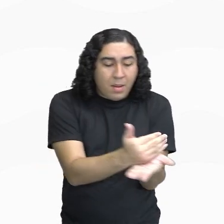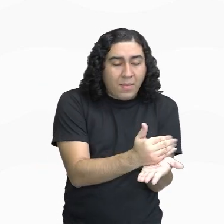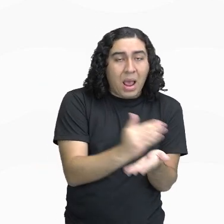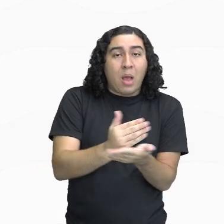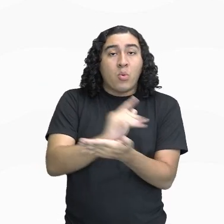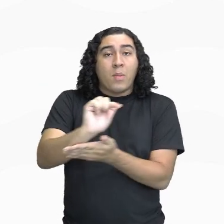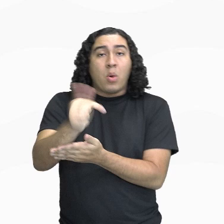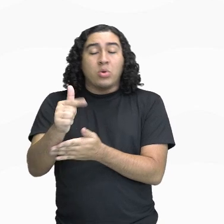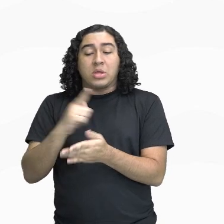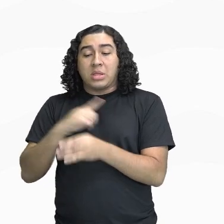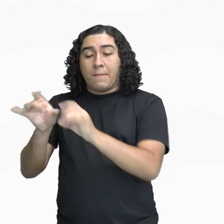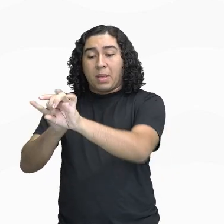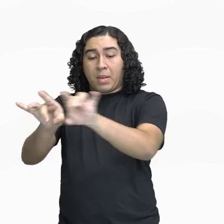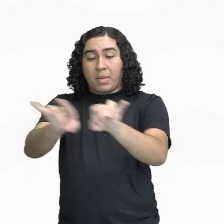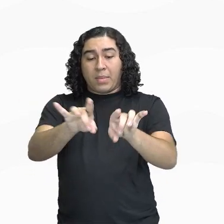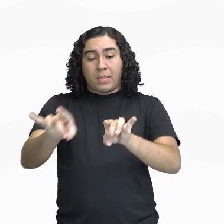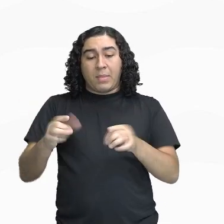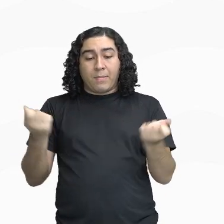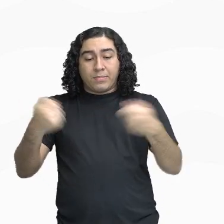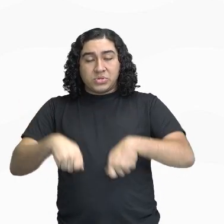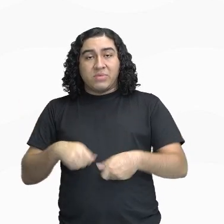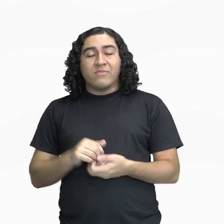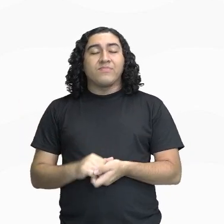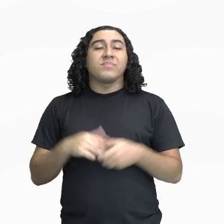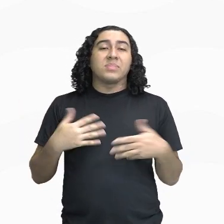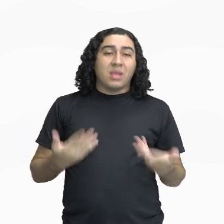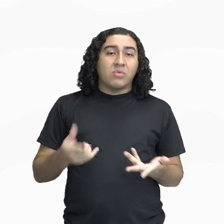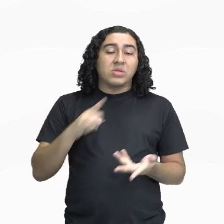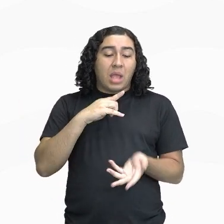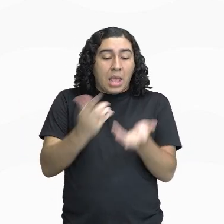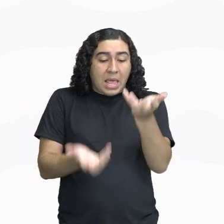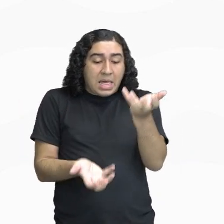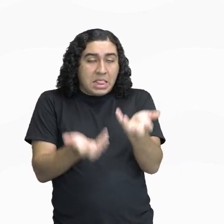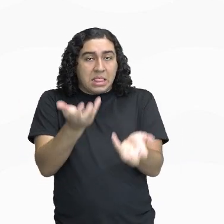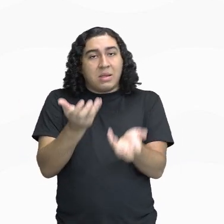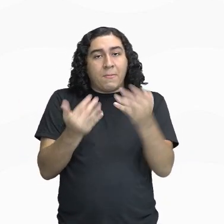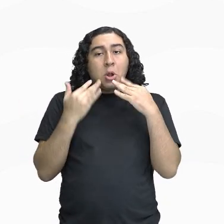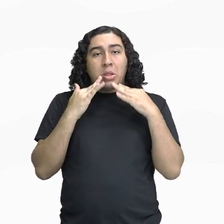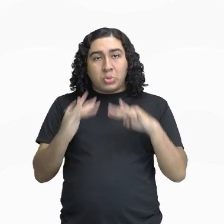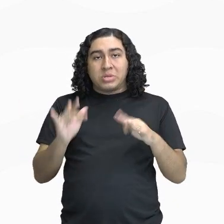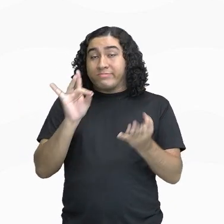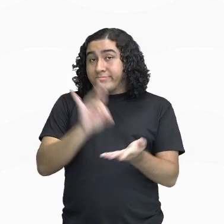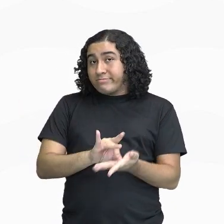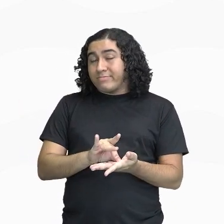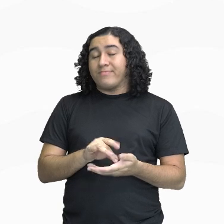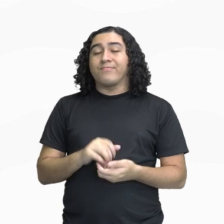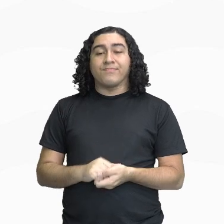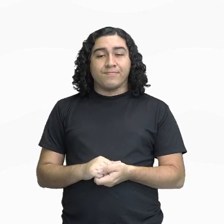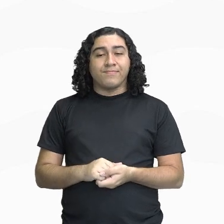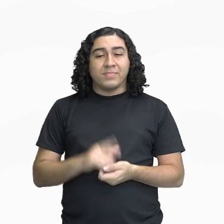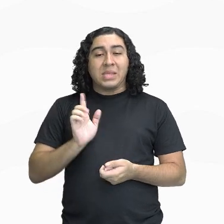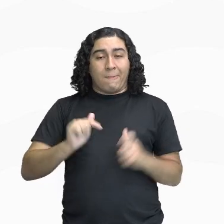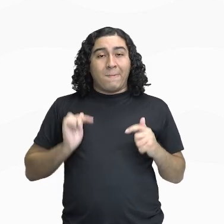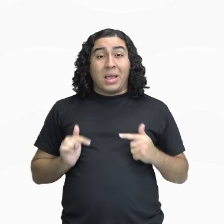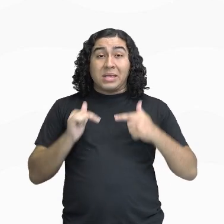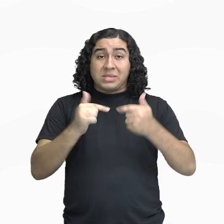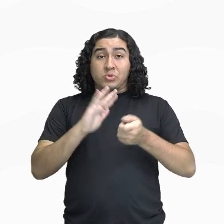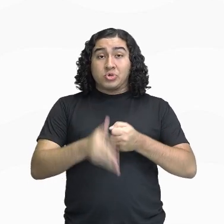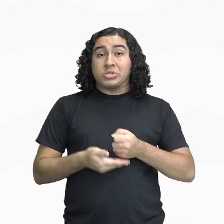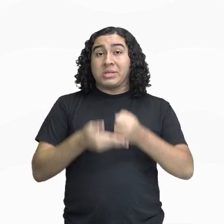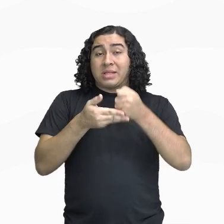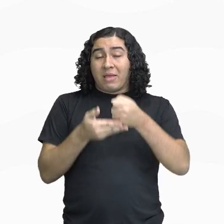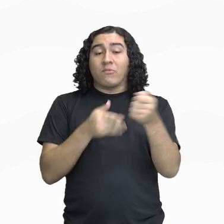tem uma prática de total harmonia com a natureza. Exatamente, é uma prática sustentável, é